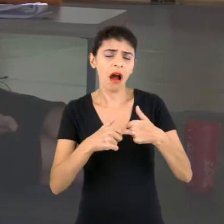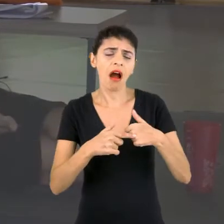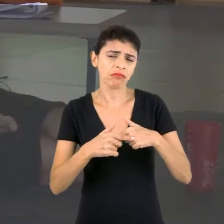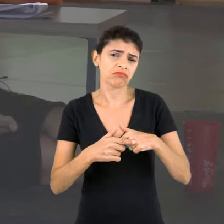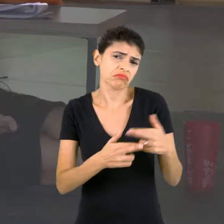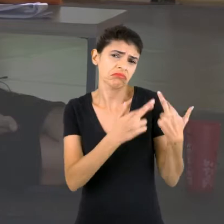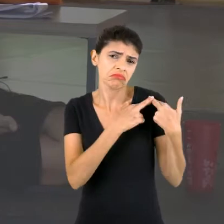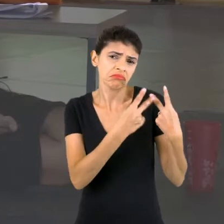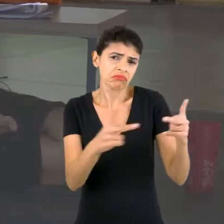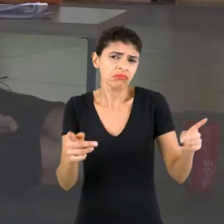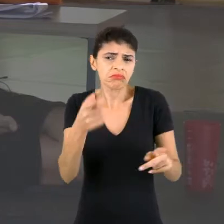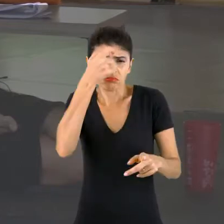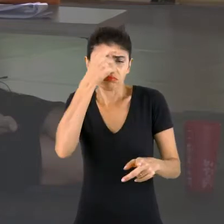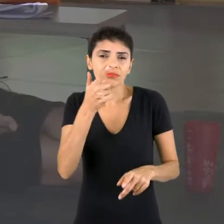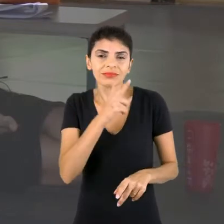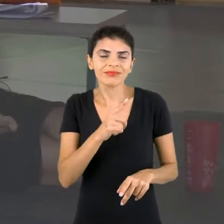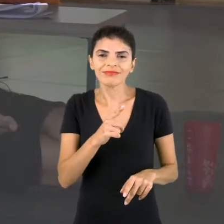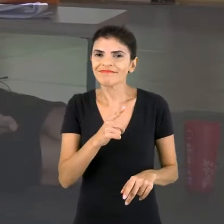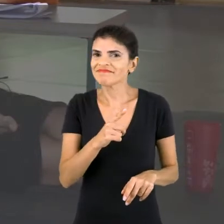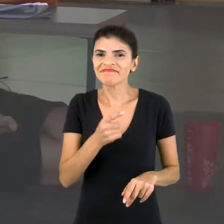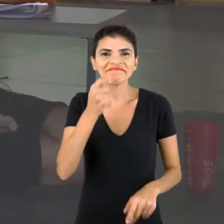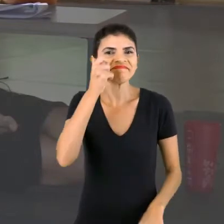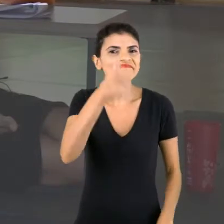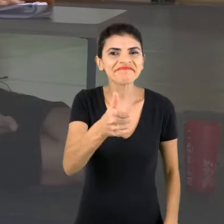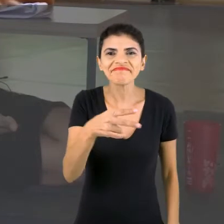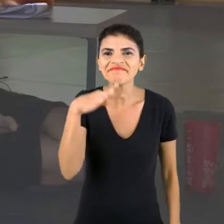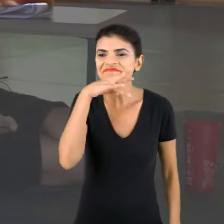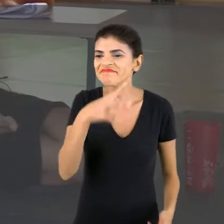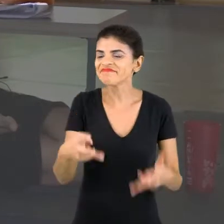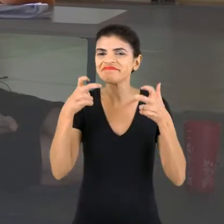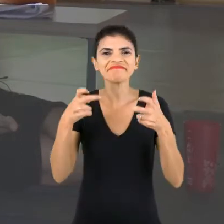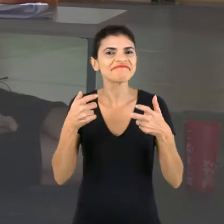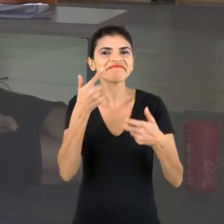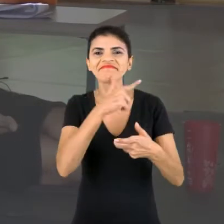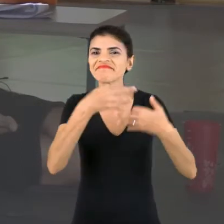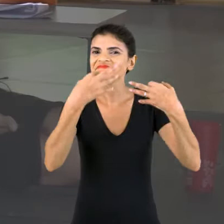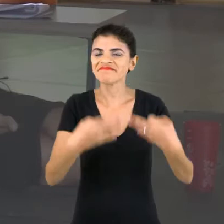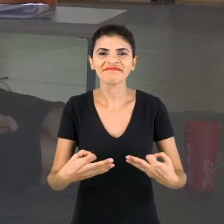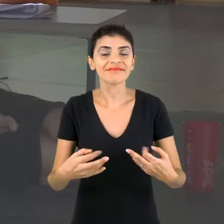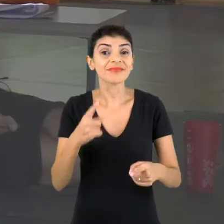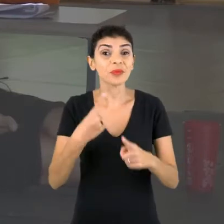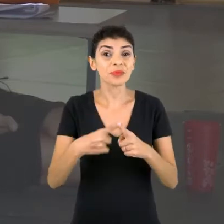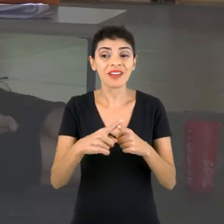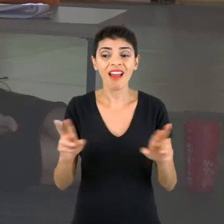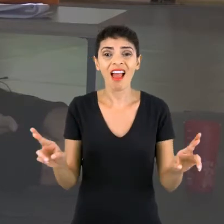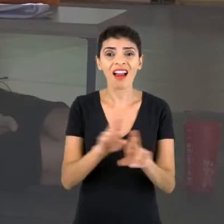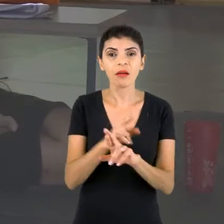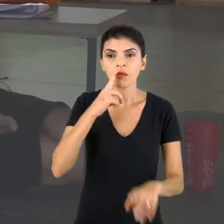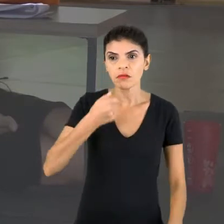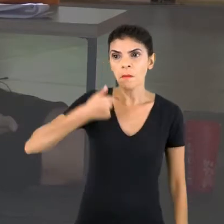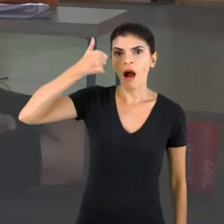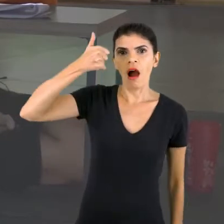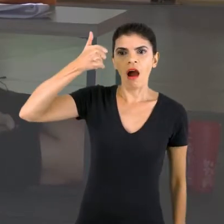técnico. E aí, cara, muito rápido a gente percebeu que não dava certo. porque criava automaticamente uma